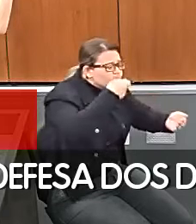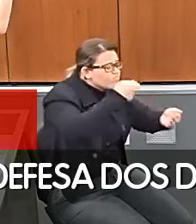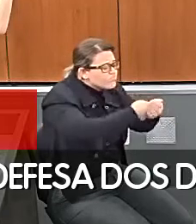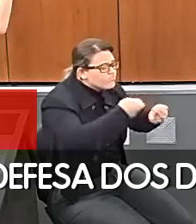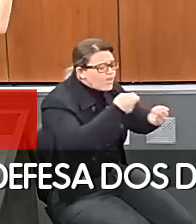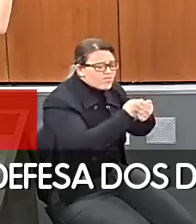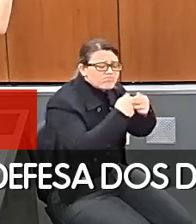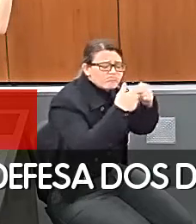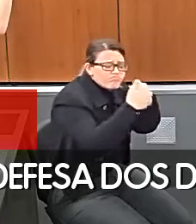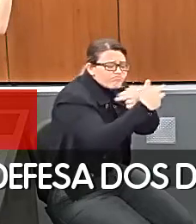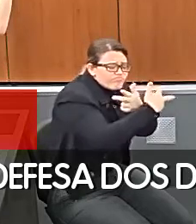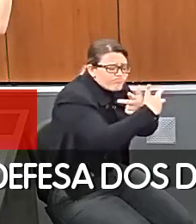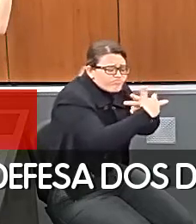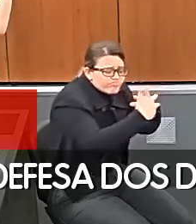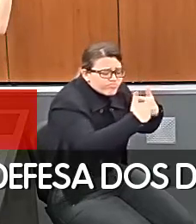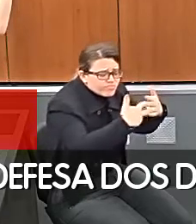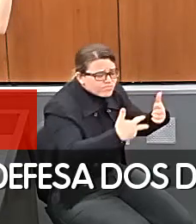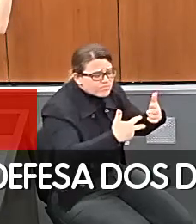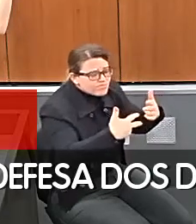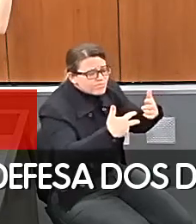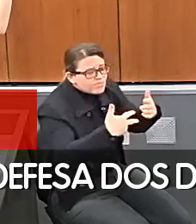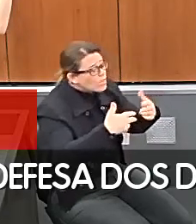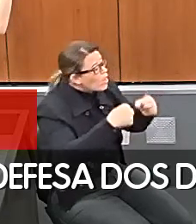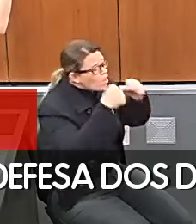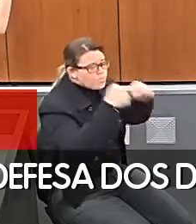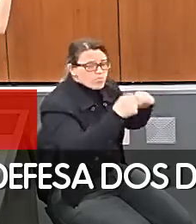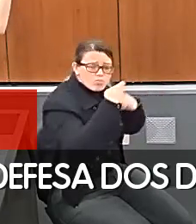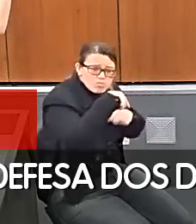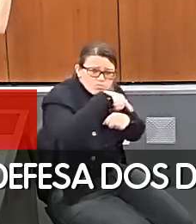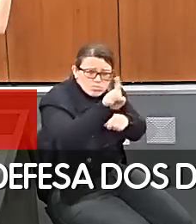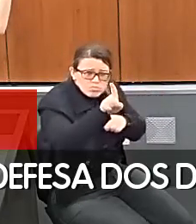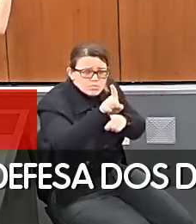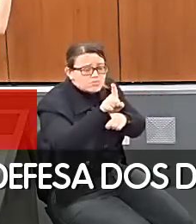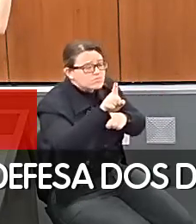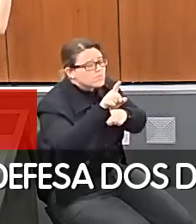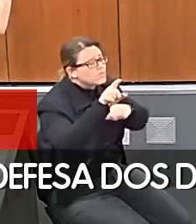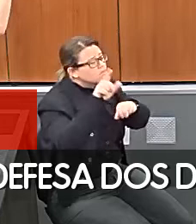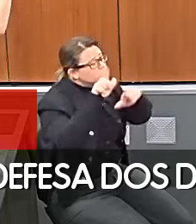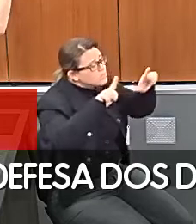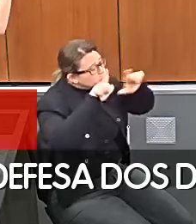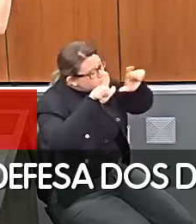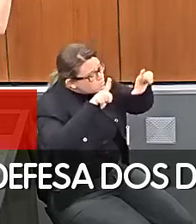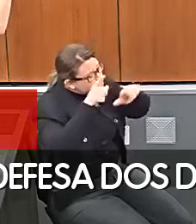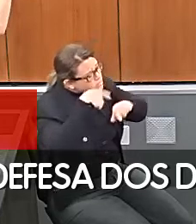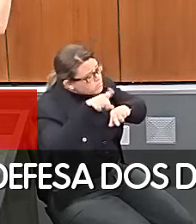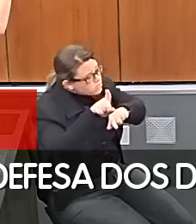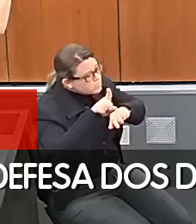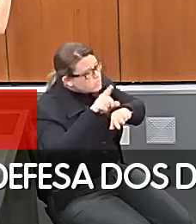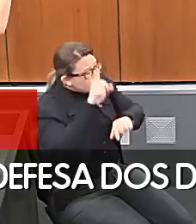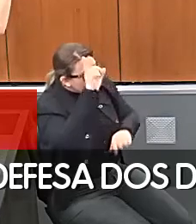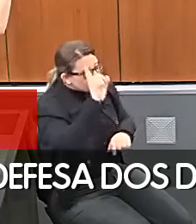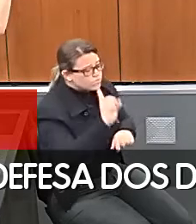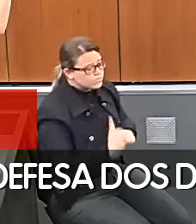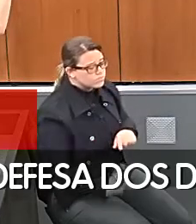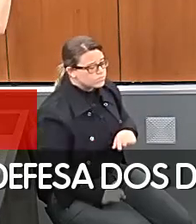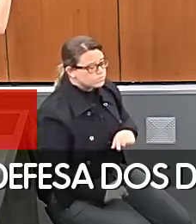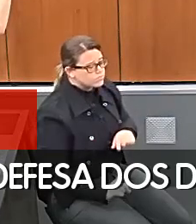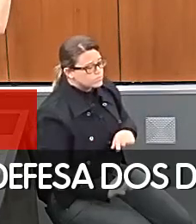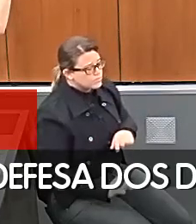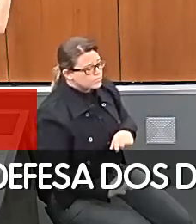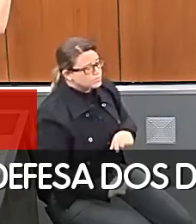demandas, e que eu falei, olha, vocês podiam fazer uma visita à TV Assembleia, à Comissão de Pessoas com Deficiência, porque